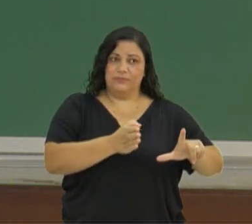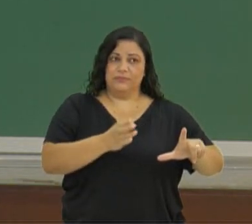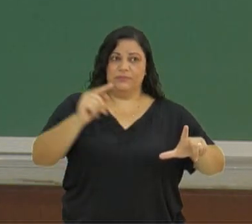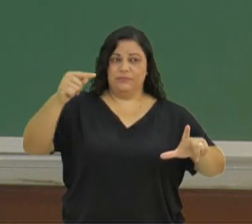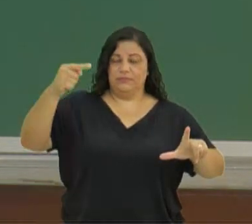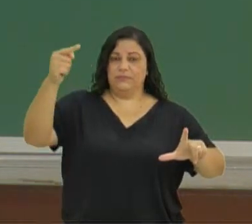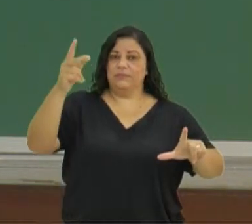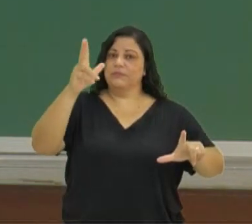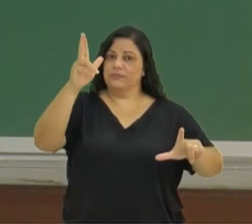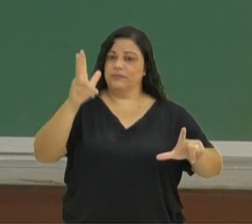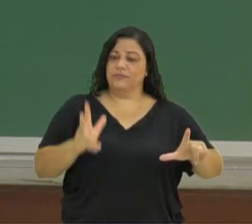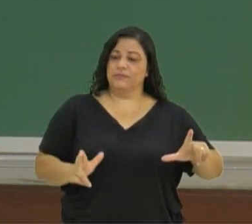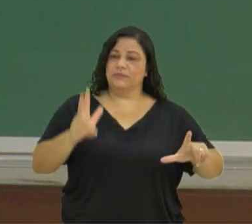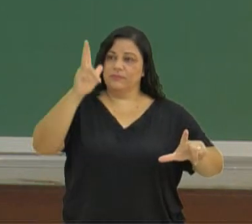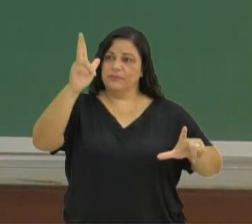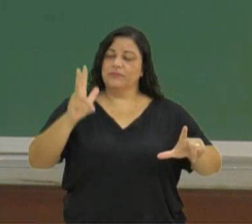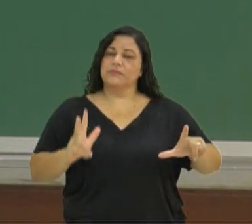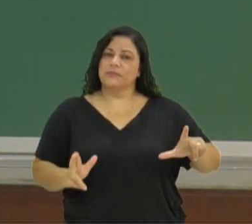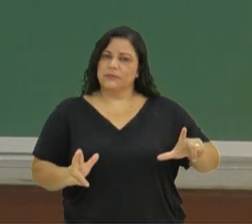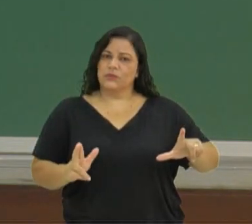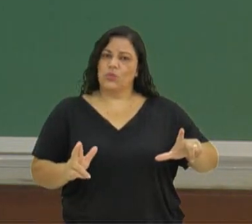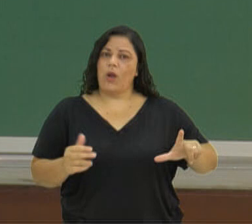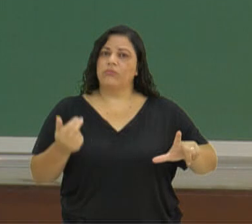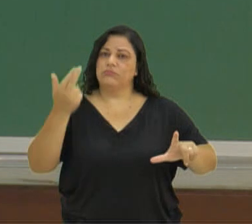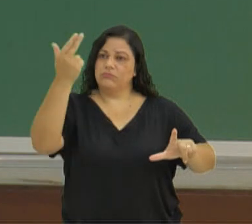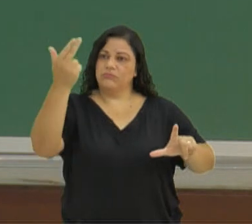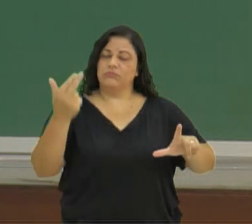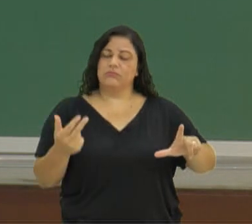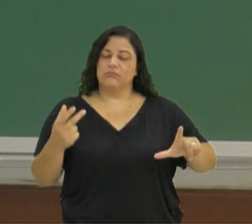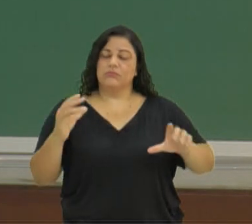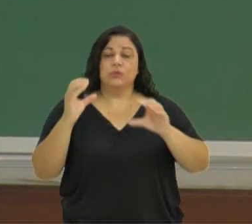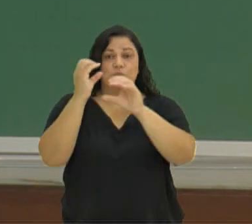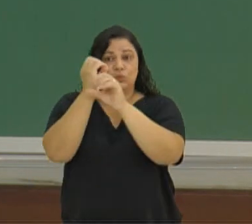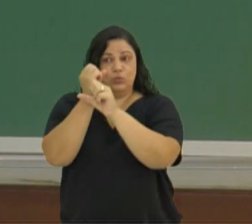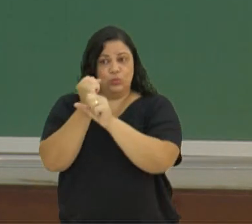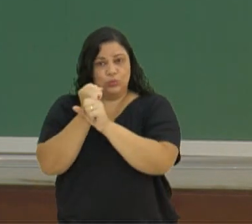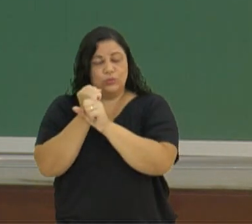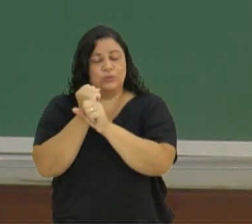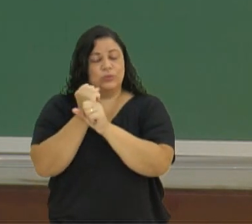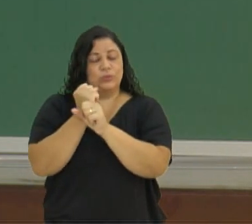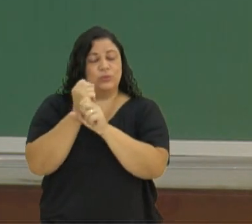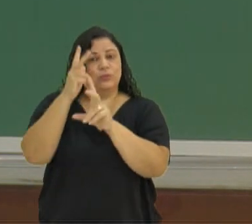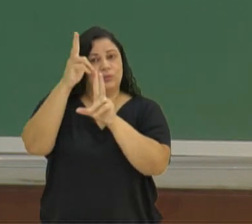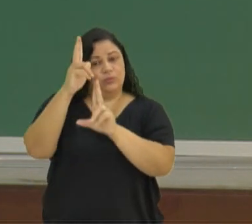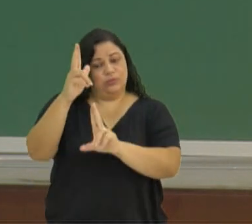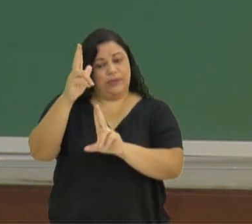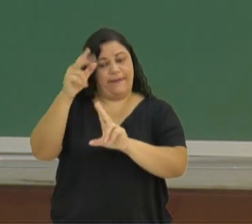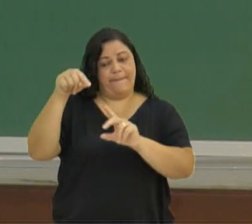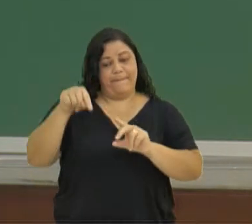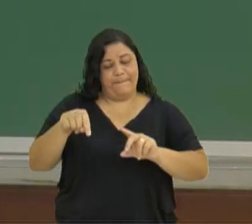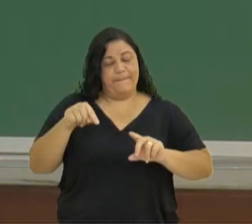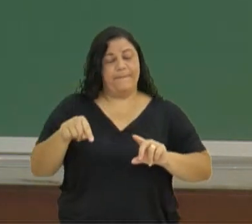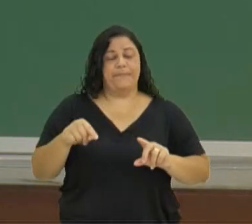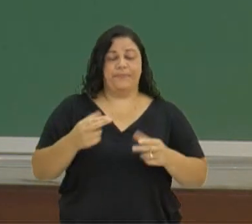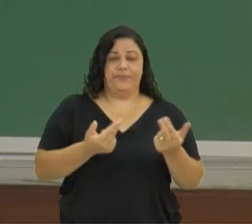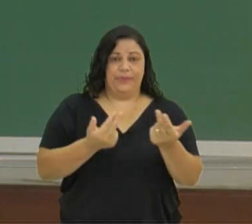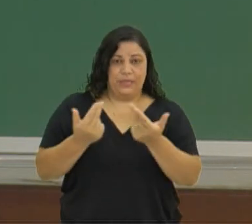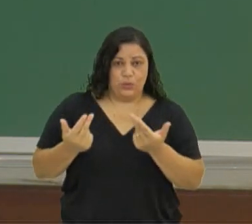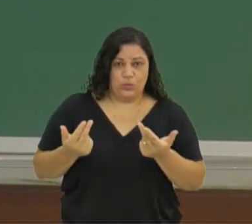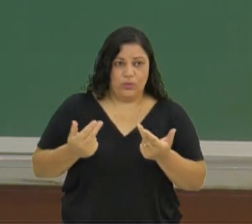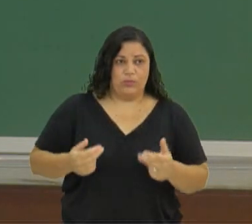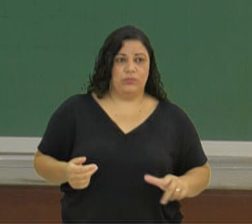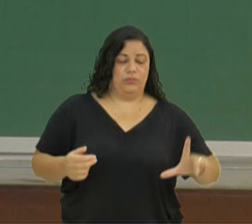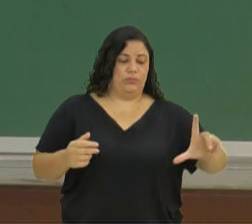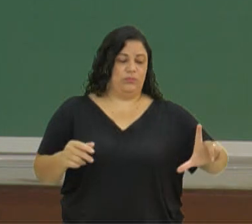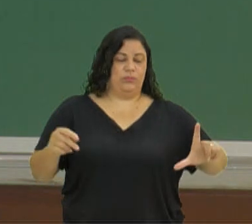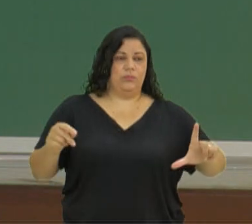lado também, as peças escuras da mesma maneira. As torres nos cantos, ao lado da torre, o cavalo, ao lado do cavalo, os bispos. E